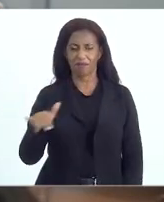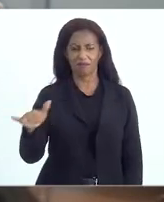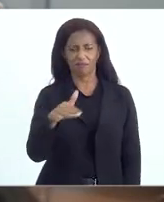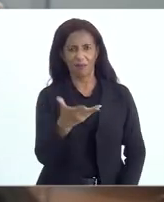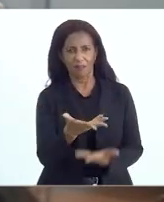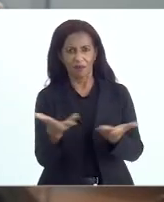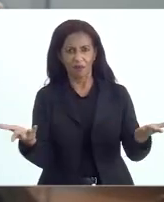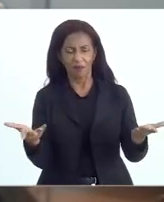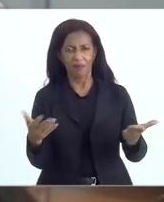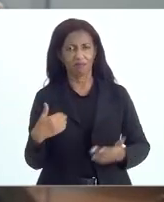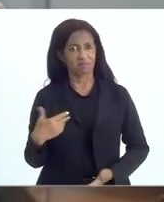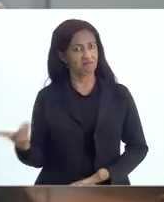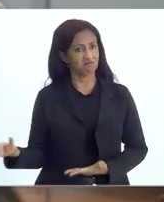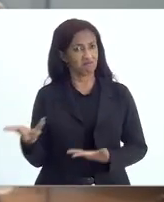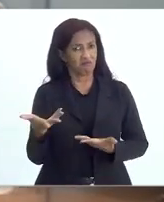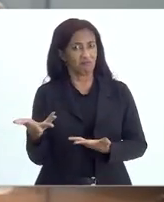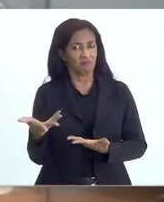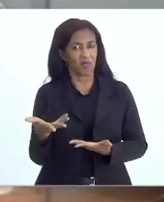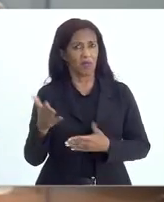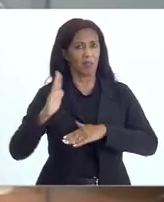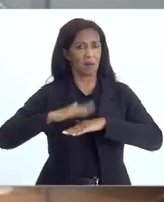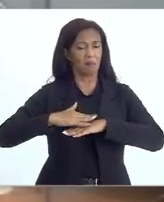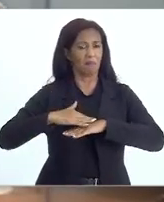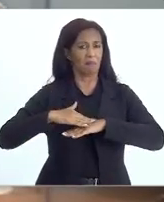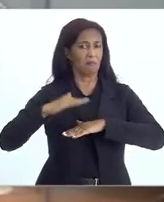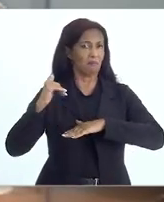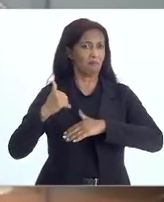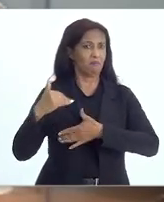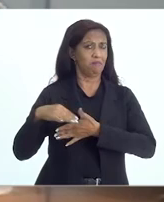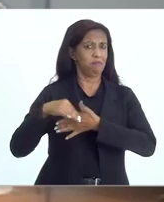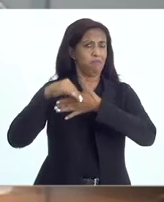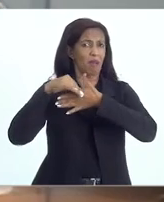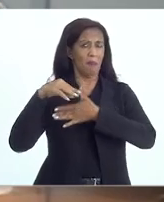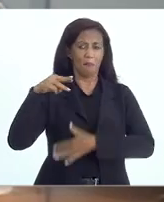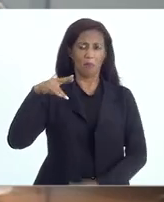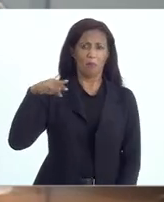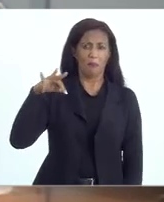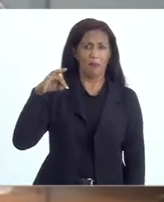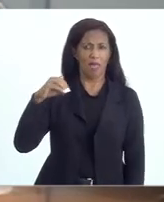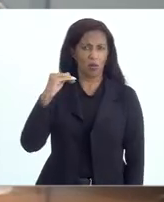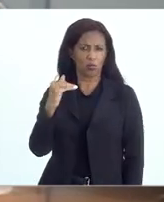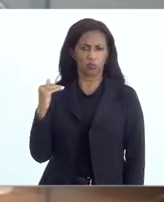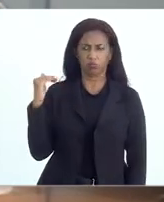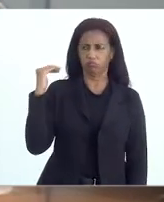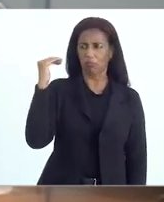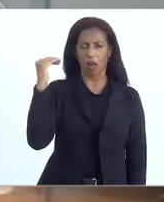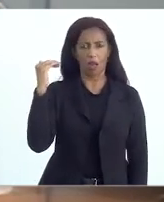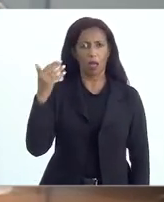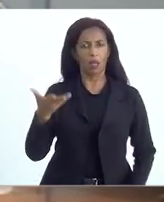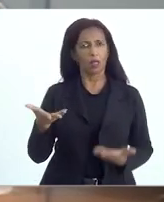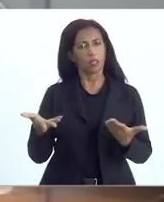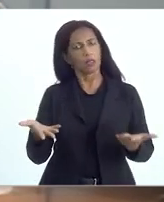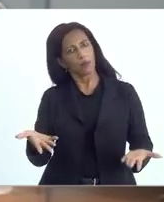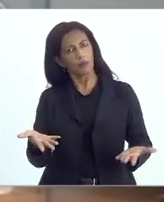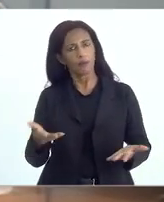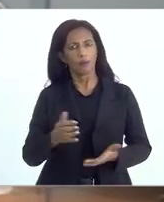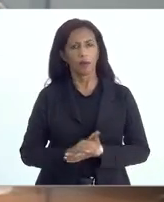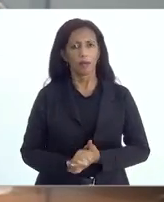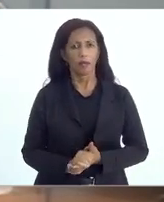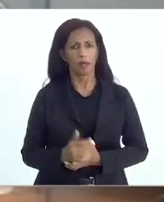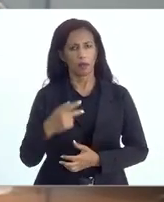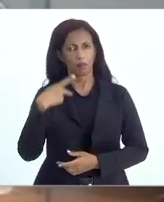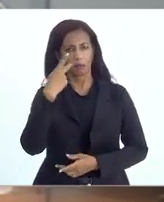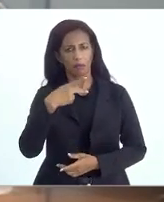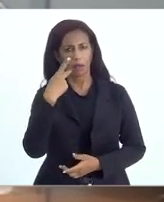Ele foi alçado ao cargo máximo da Corporação por meritocracia então fica aqui o repúdio